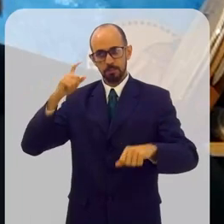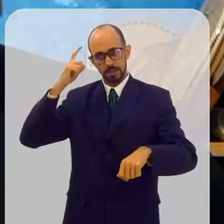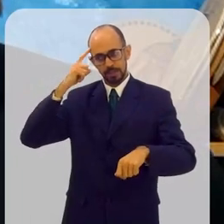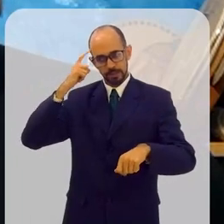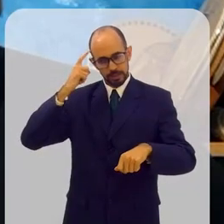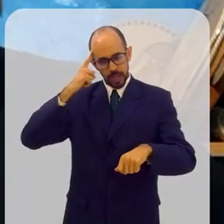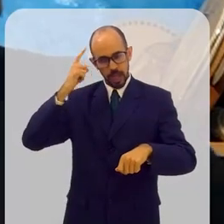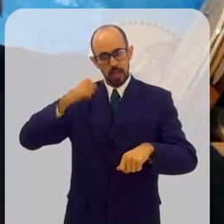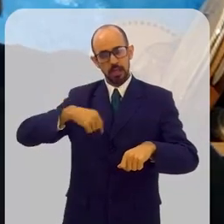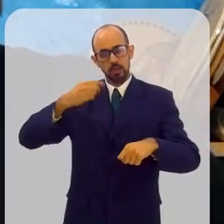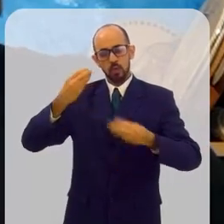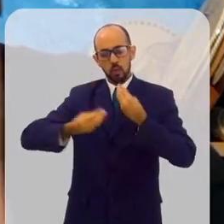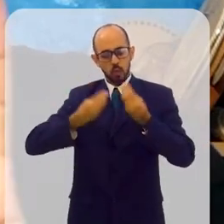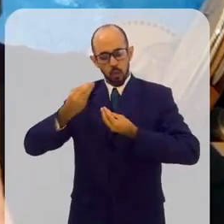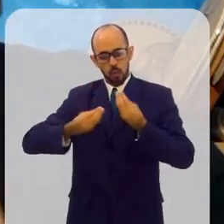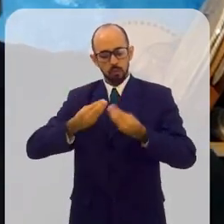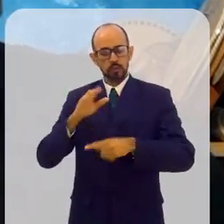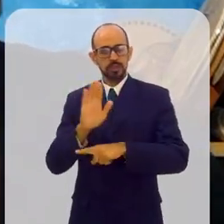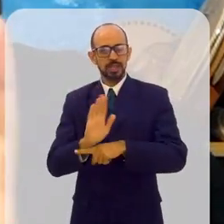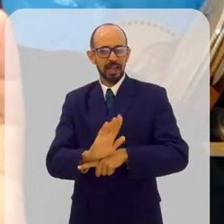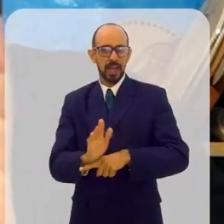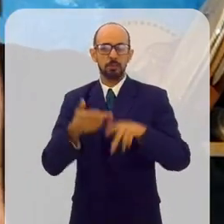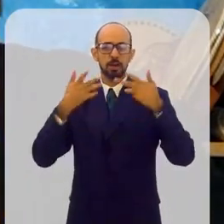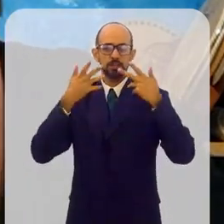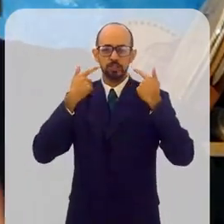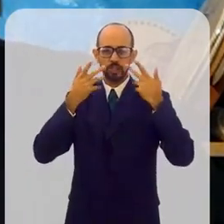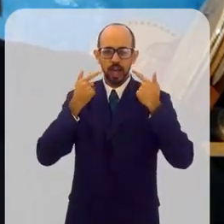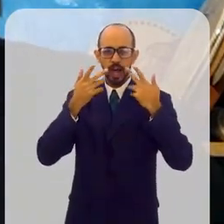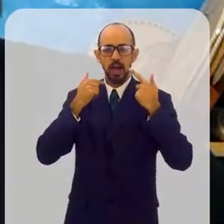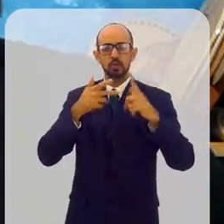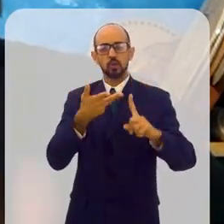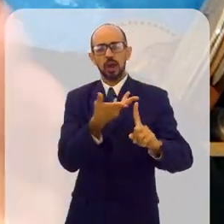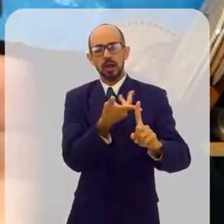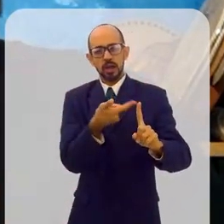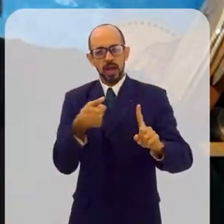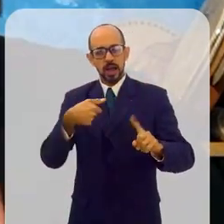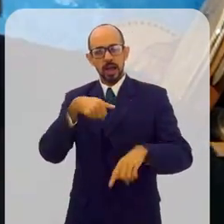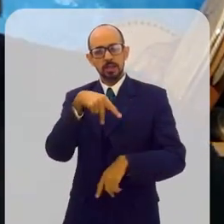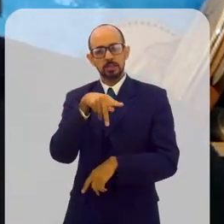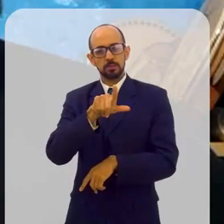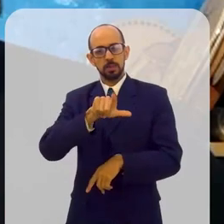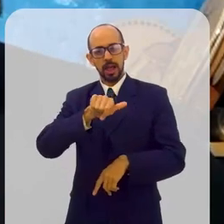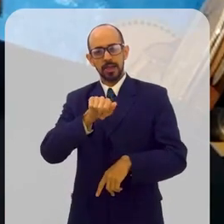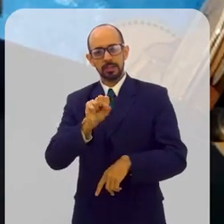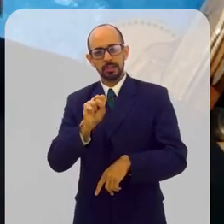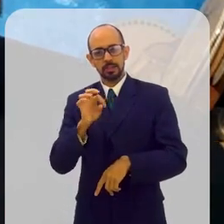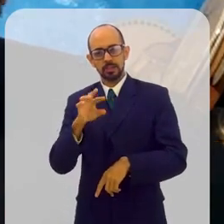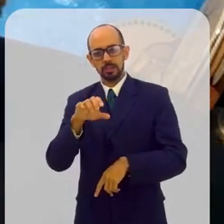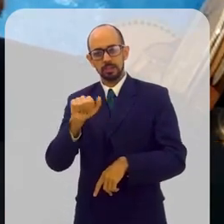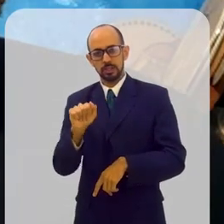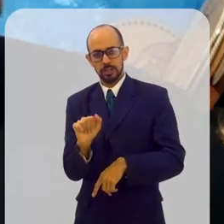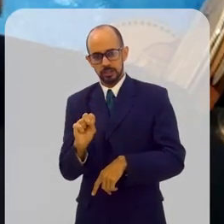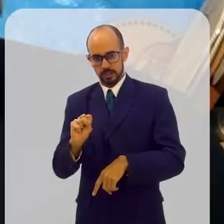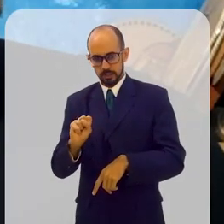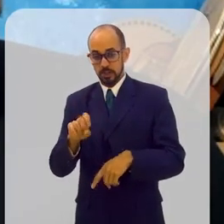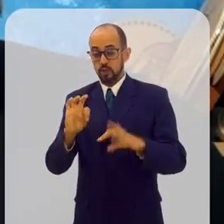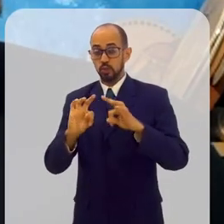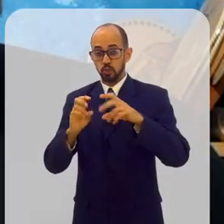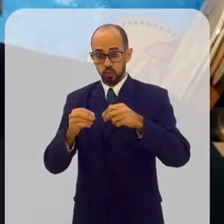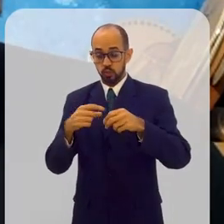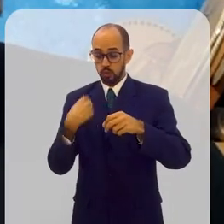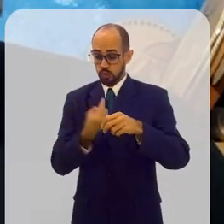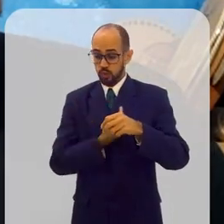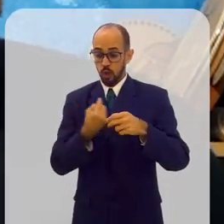expandindo mesmo o campo, estou querendo pensar performance, cinema, teatro, né, as artes plásticas, pensando como que a gente,